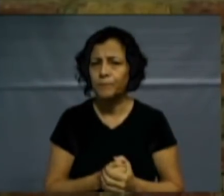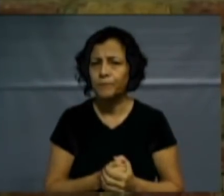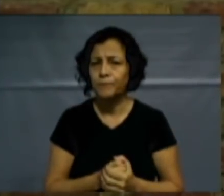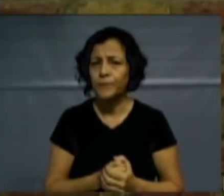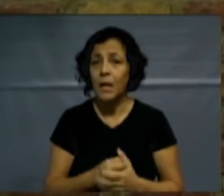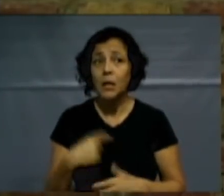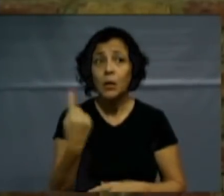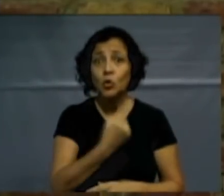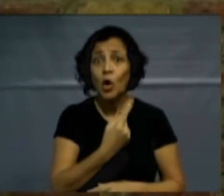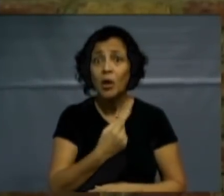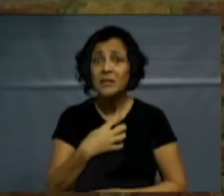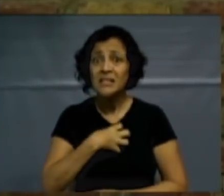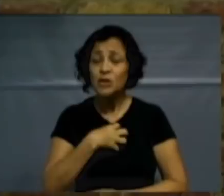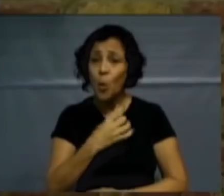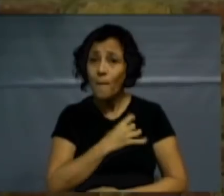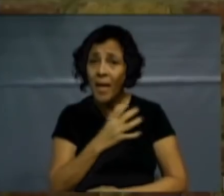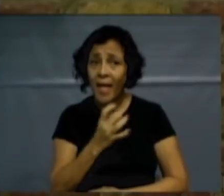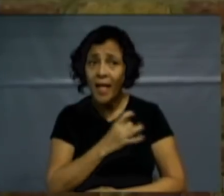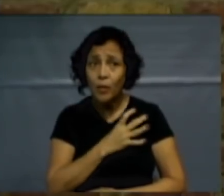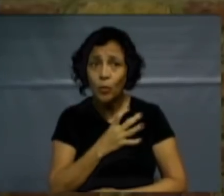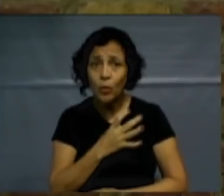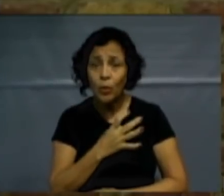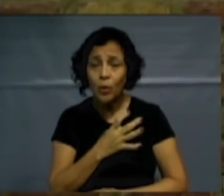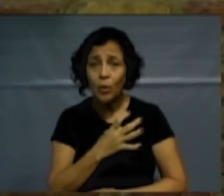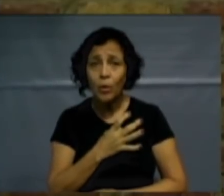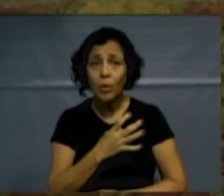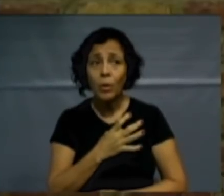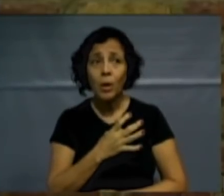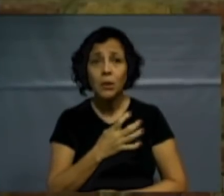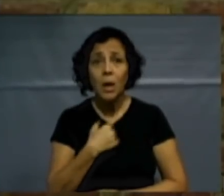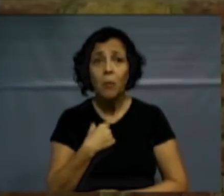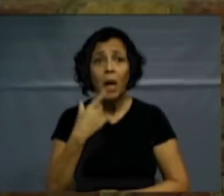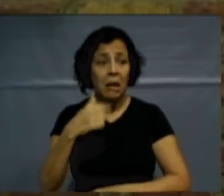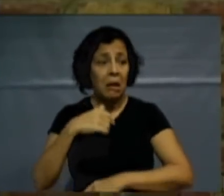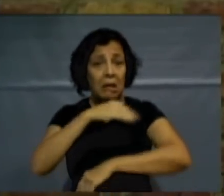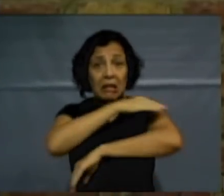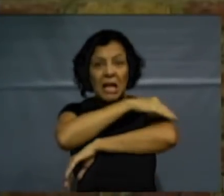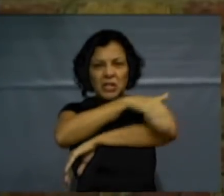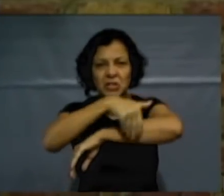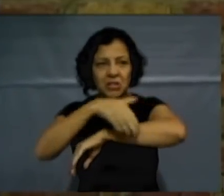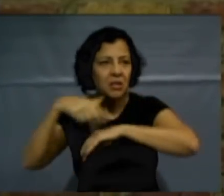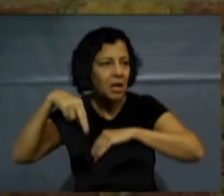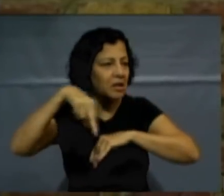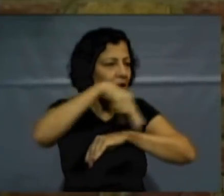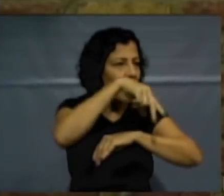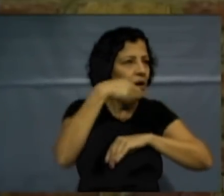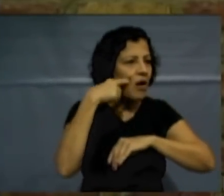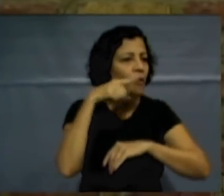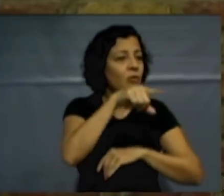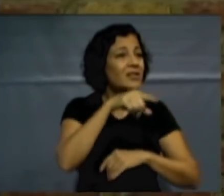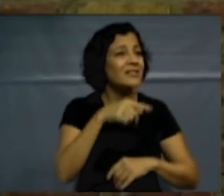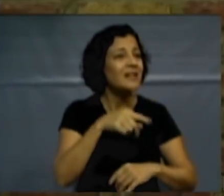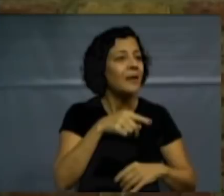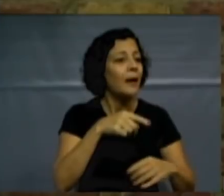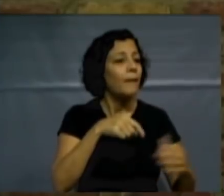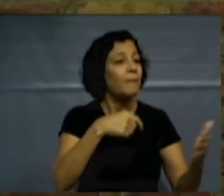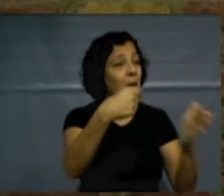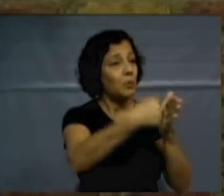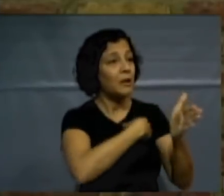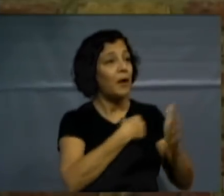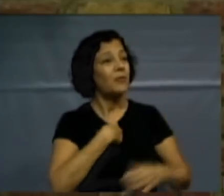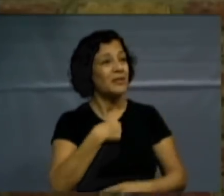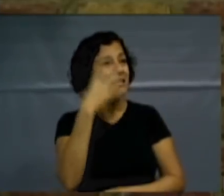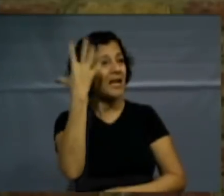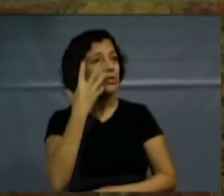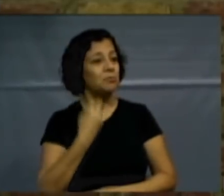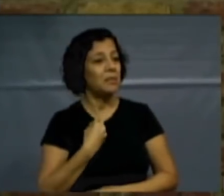a gente fica com medo. Quando chega na esquina e alguém pergunta para a gente, um amigo, você é espírita?